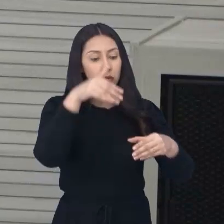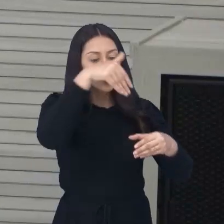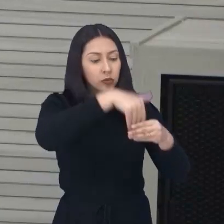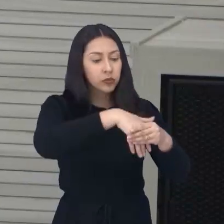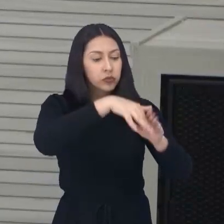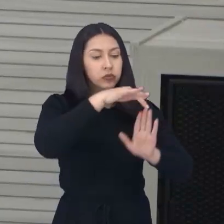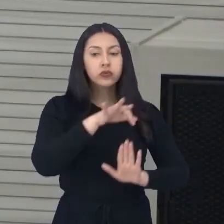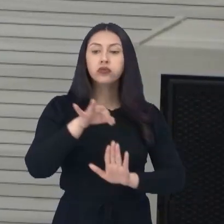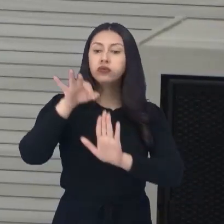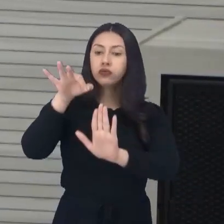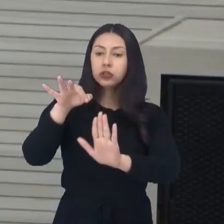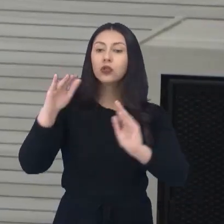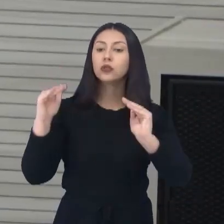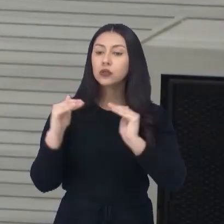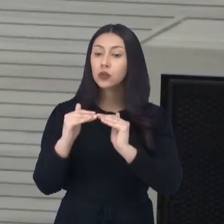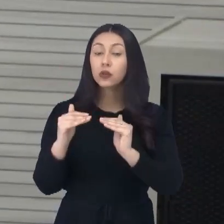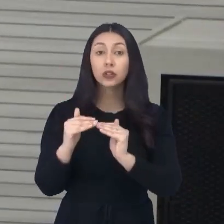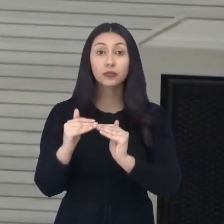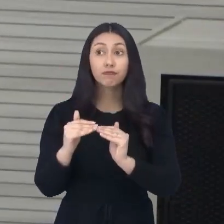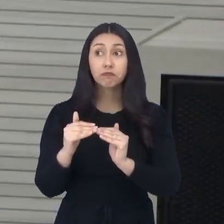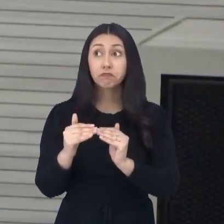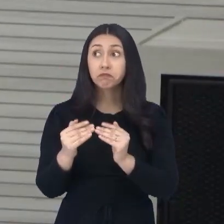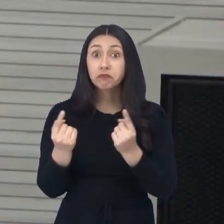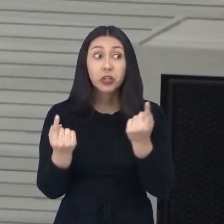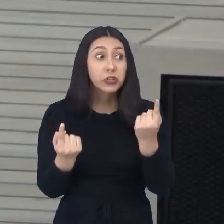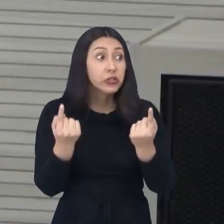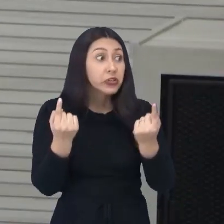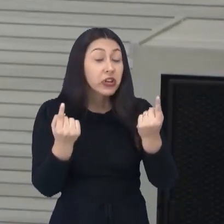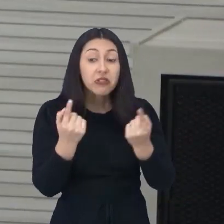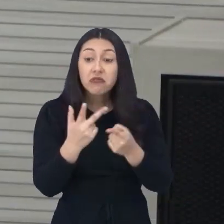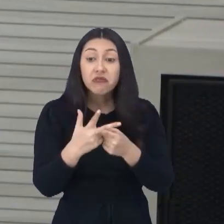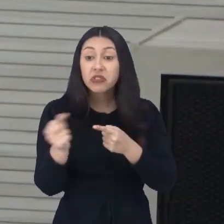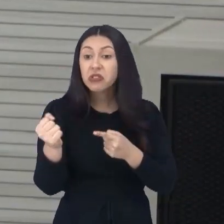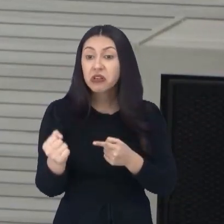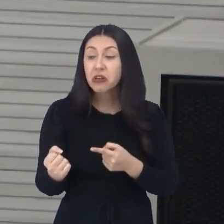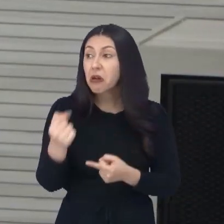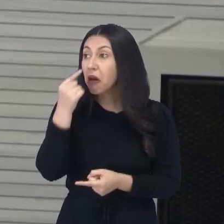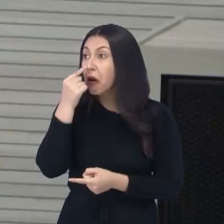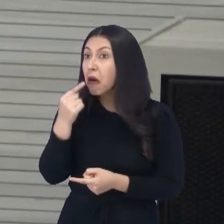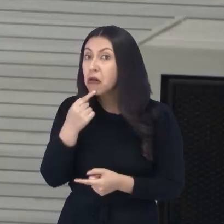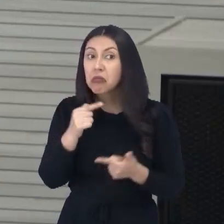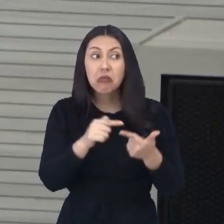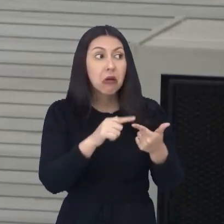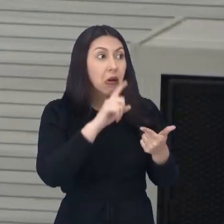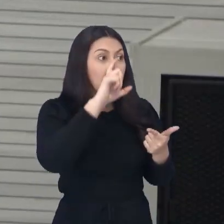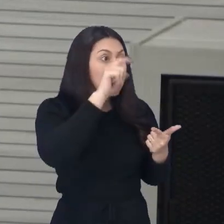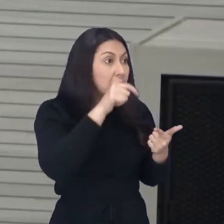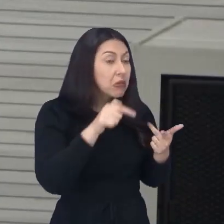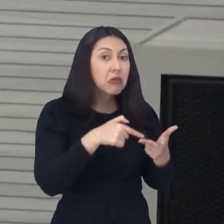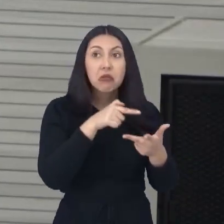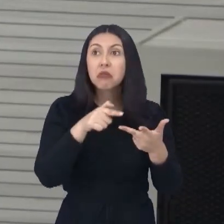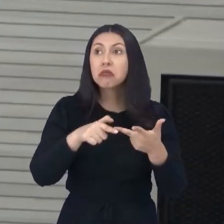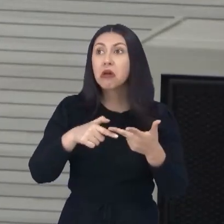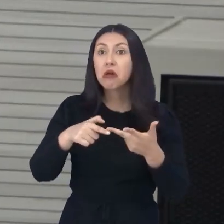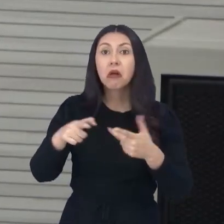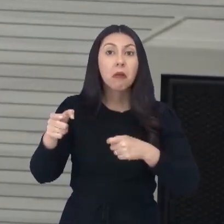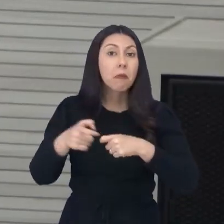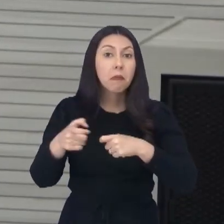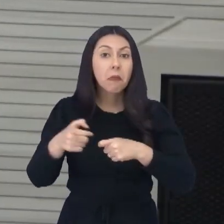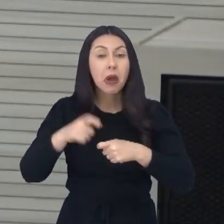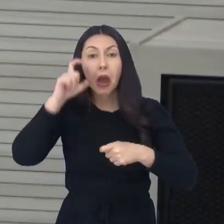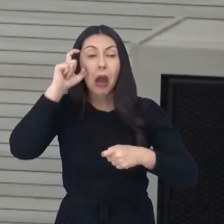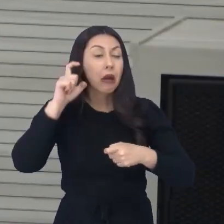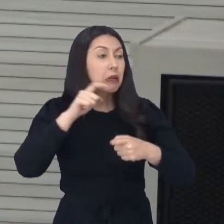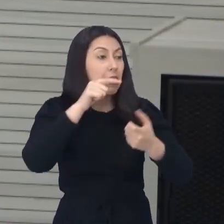favorável. Não sei quem vai ganhar essa eleição, se é Anderson, se é Cury, se é Wagner, se é Elton, se é Toninho, se é